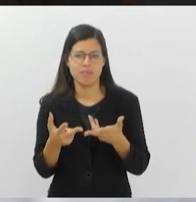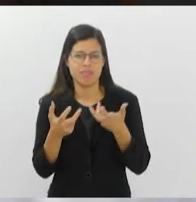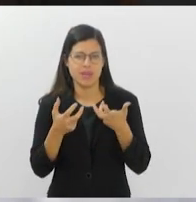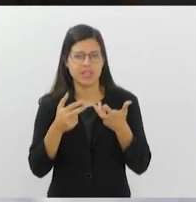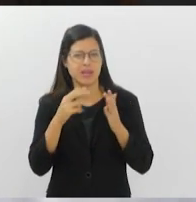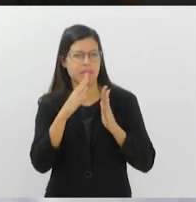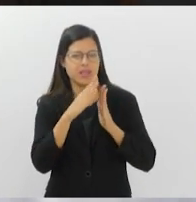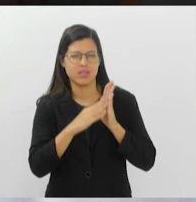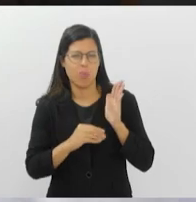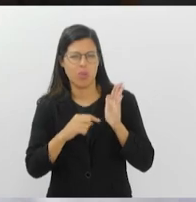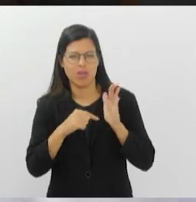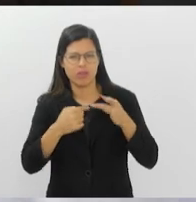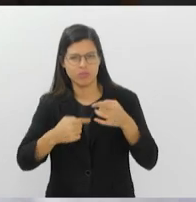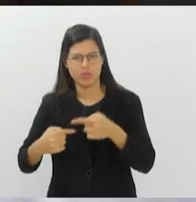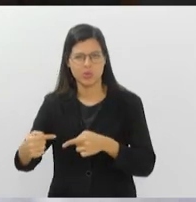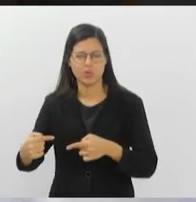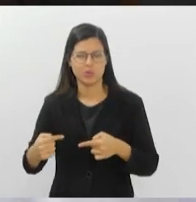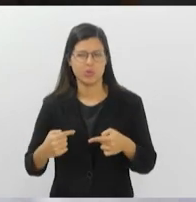pouco